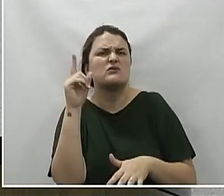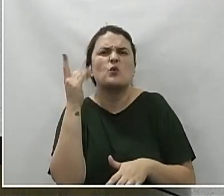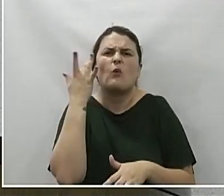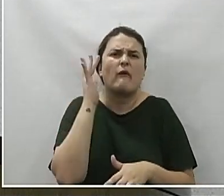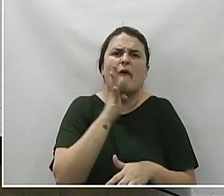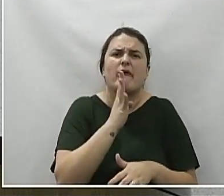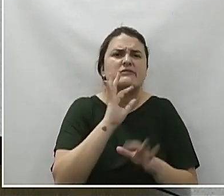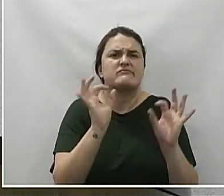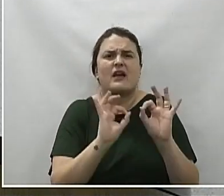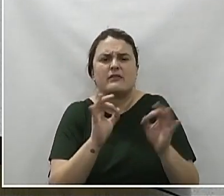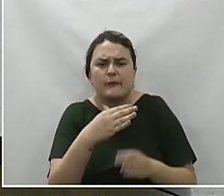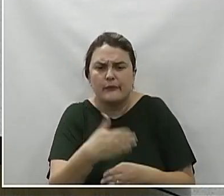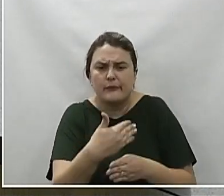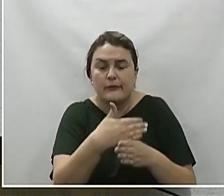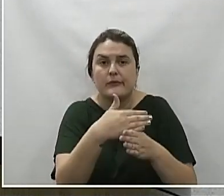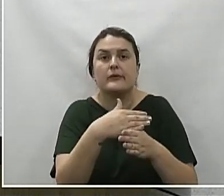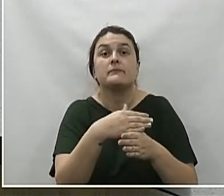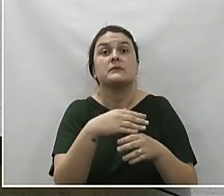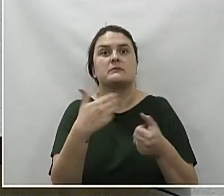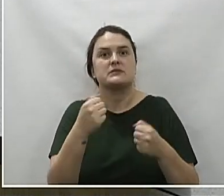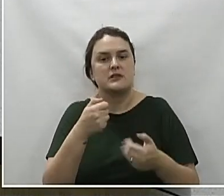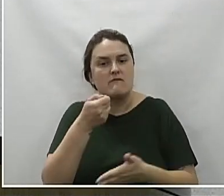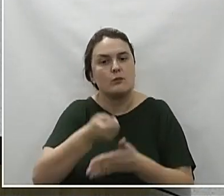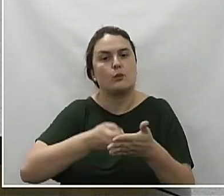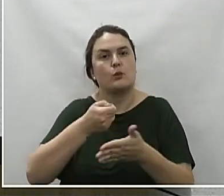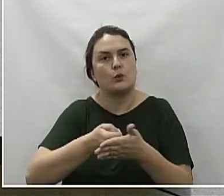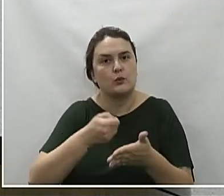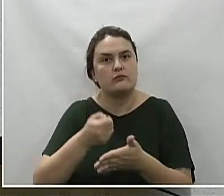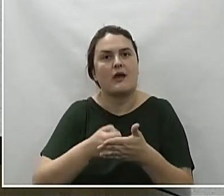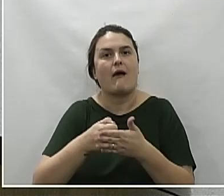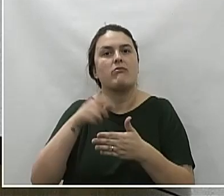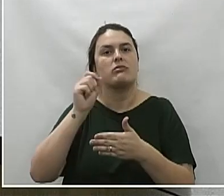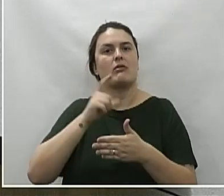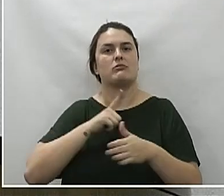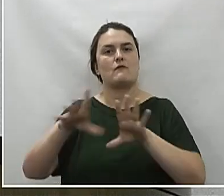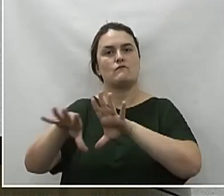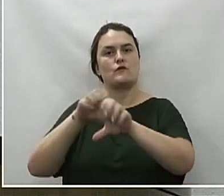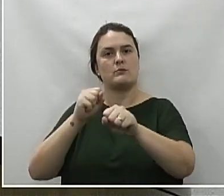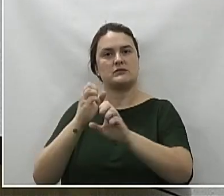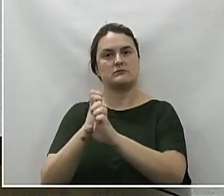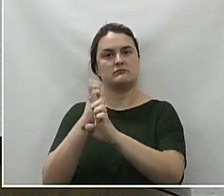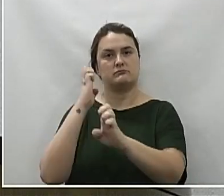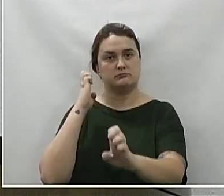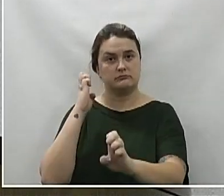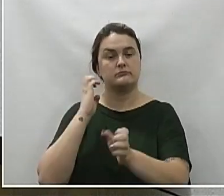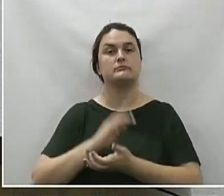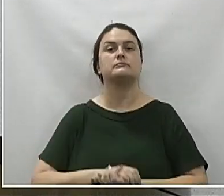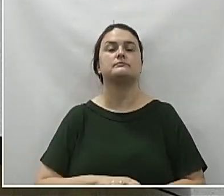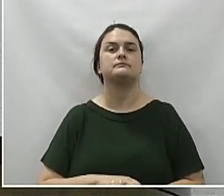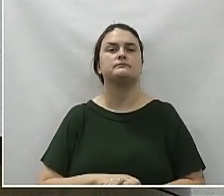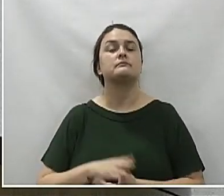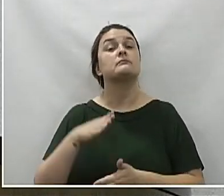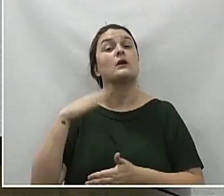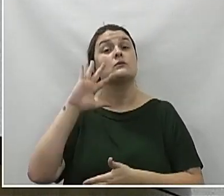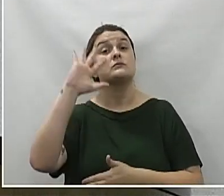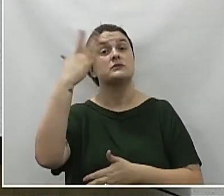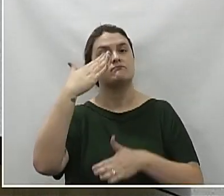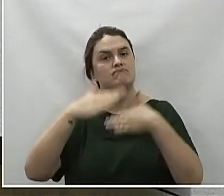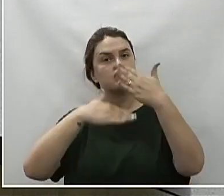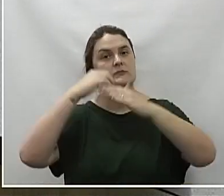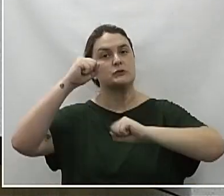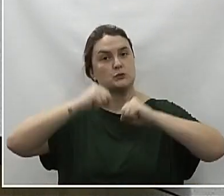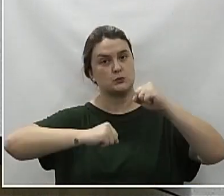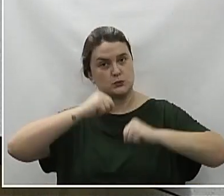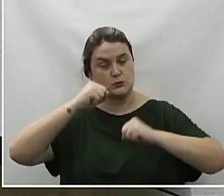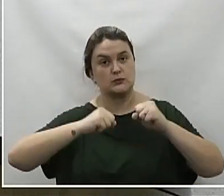estrangeiros era preciso garantir espaço aos brasileiros diplomados e engenharia com o desenvolvimento industrial